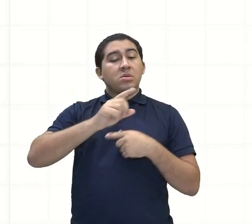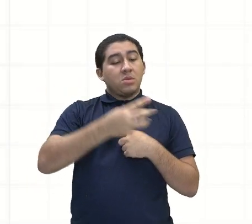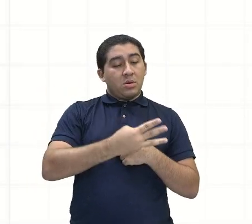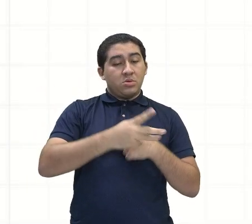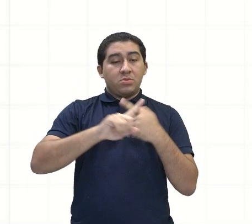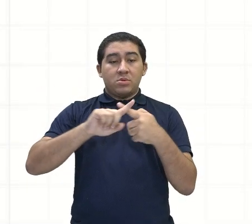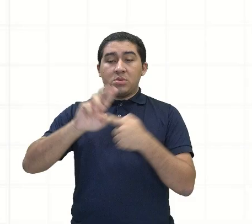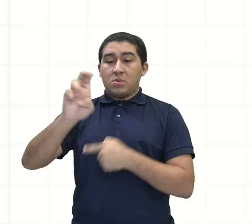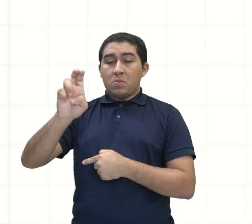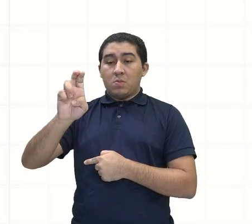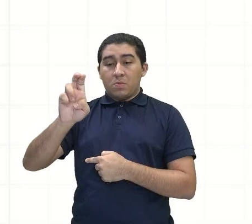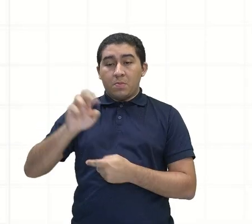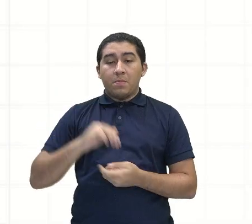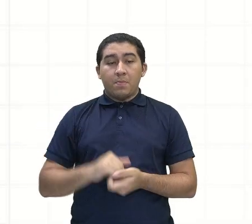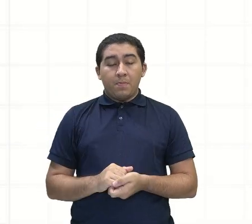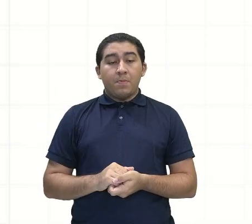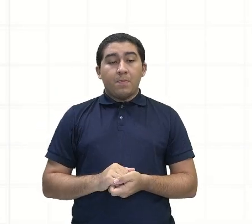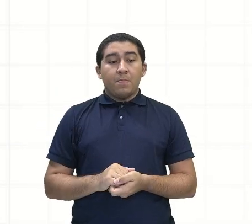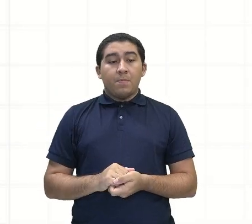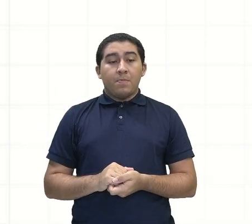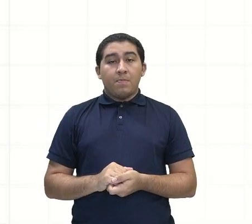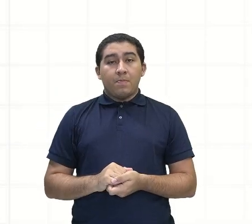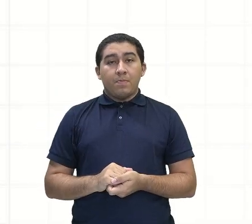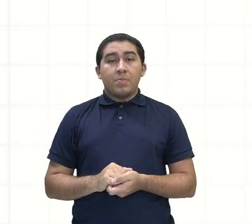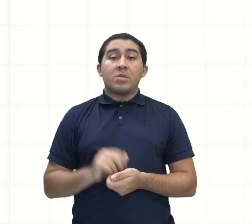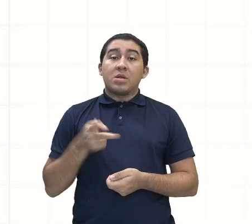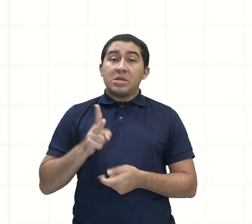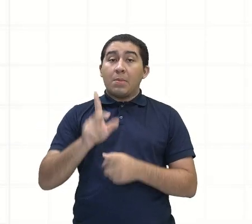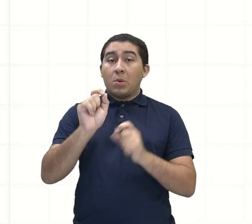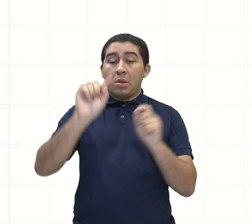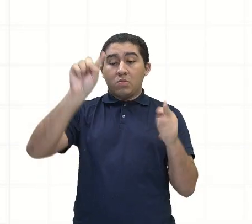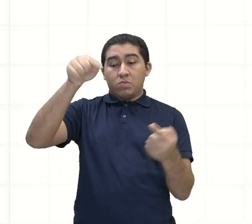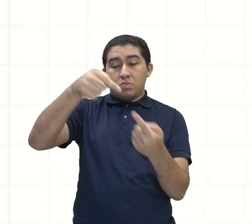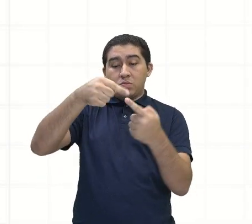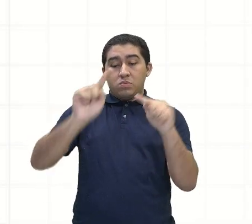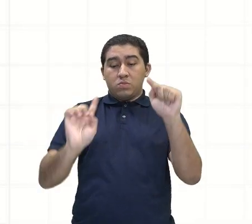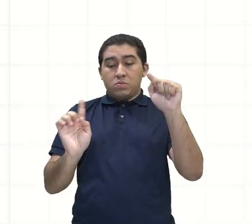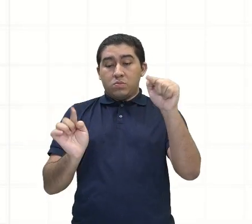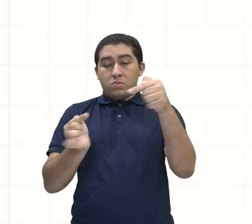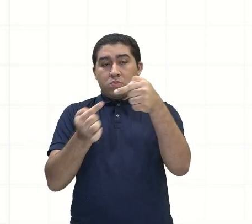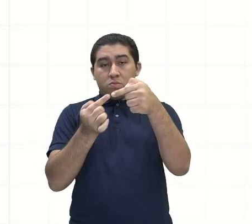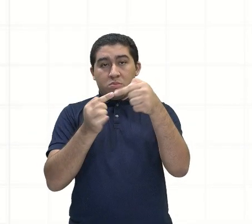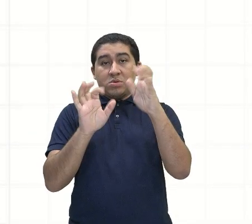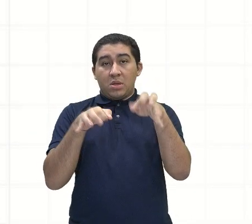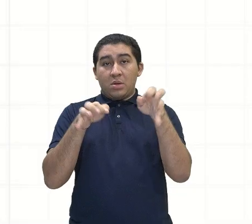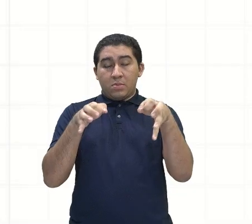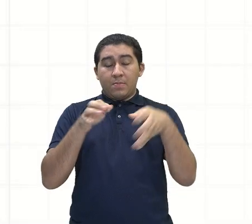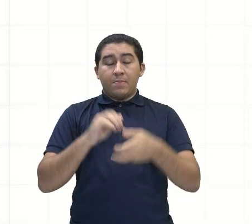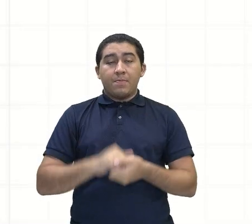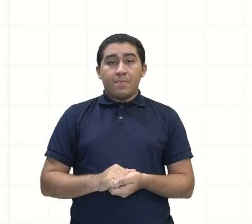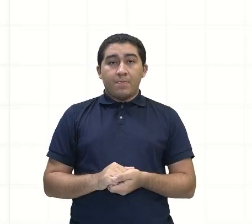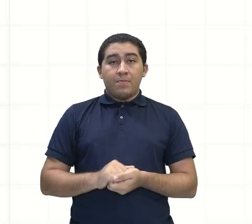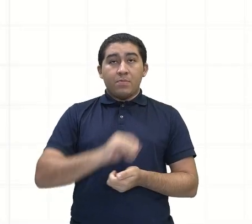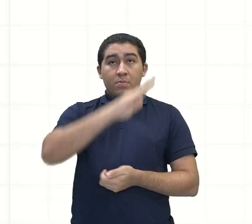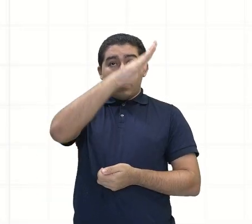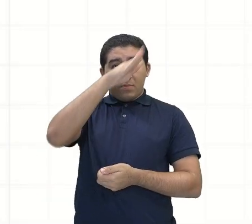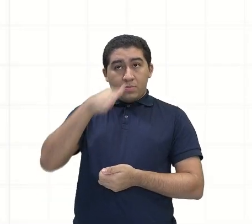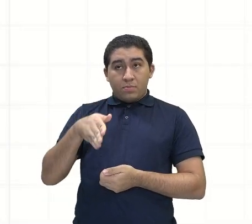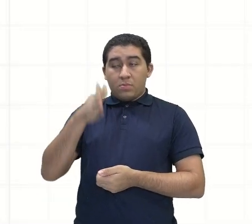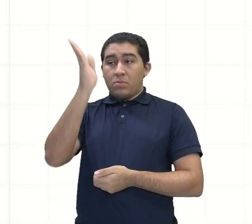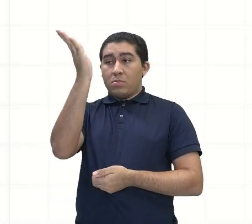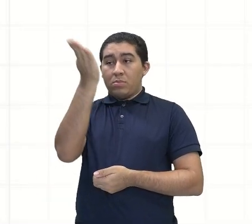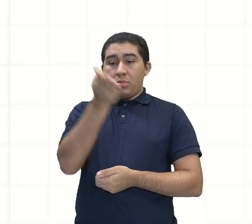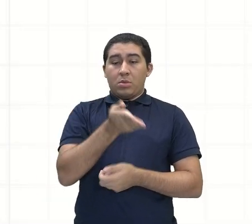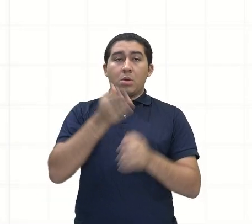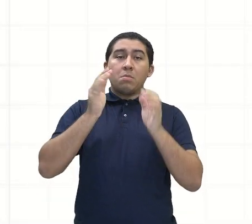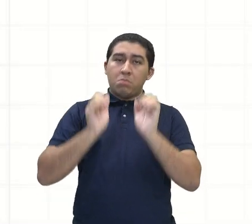3 vezes 5, tá? A gente sempre multiplica assim, os termos que estão nas diagonais, ou seja, você multiplica cruzado, como